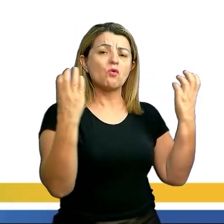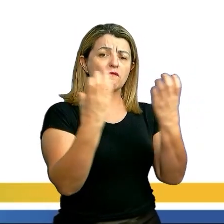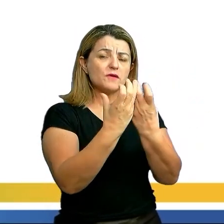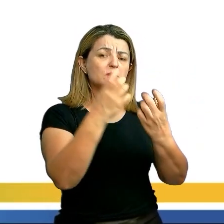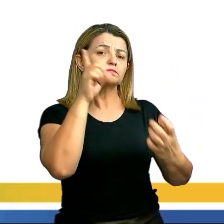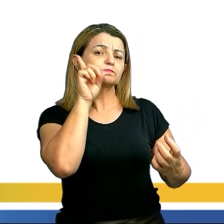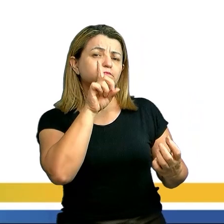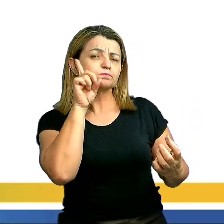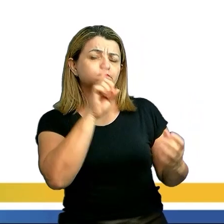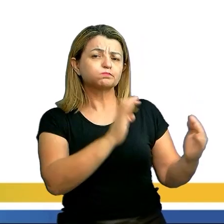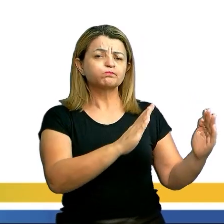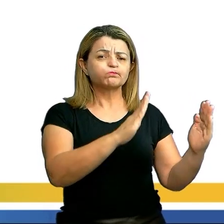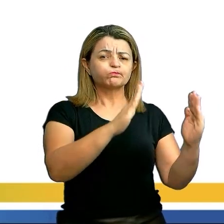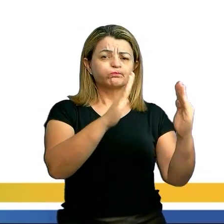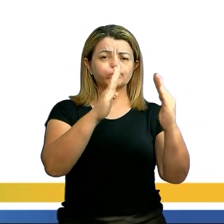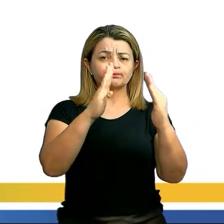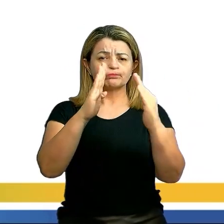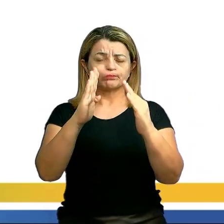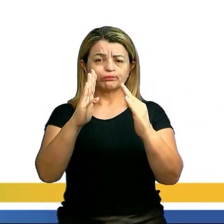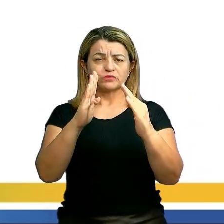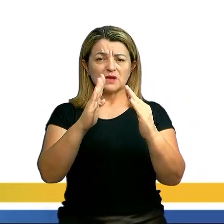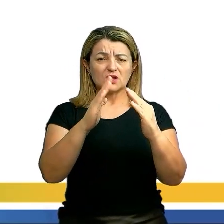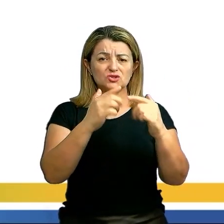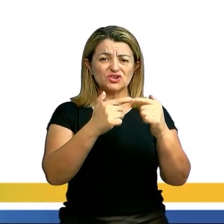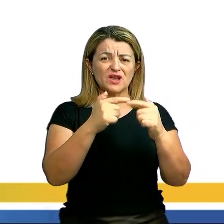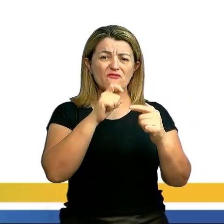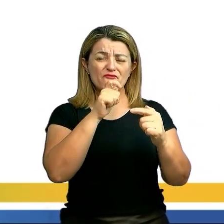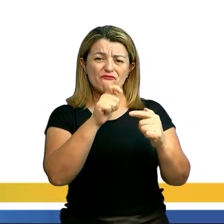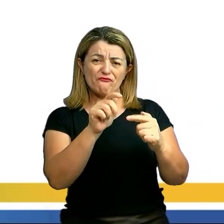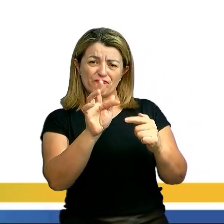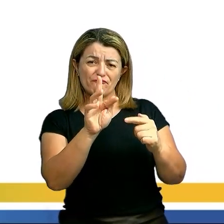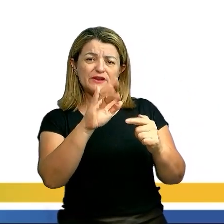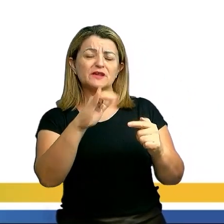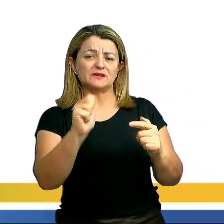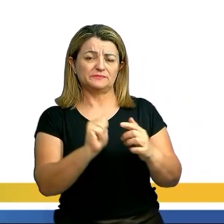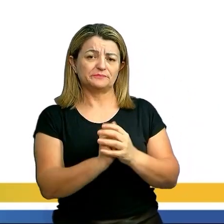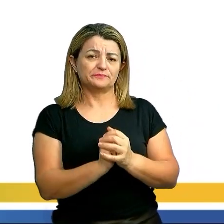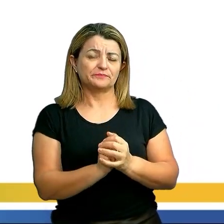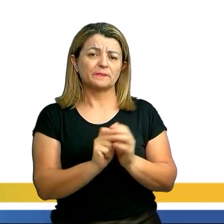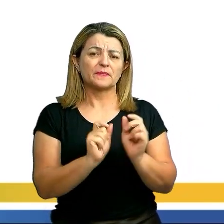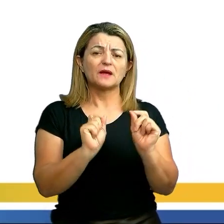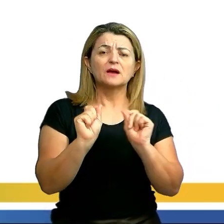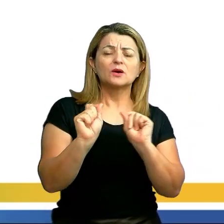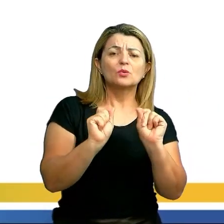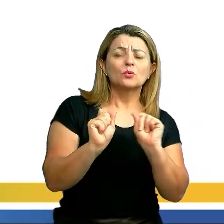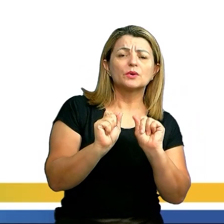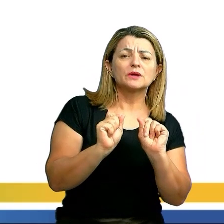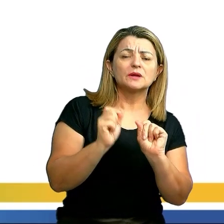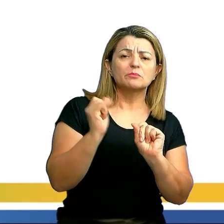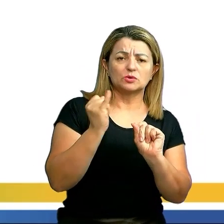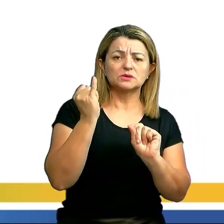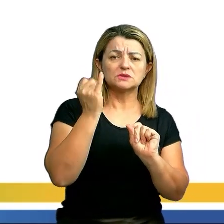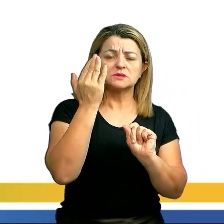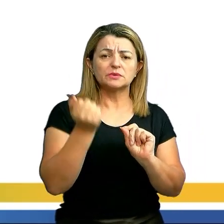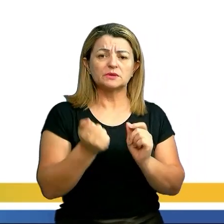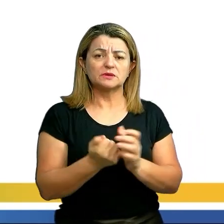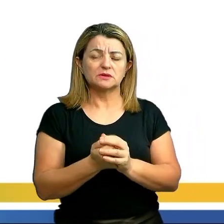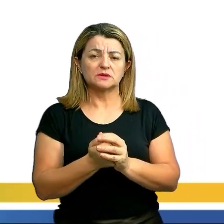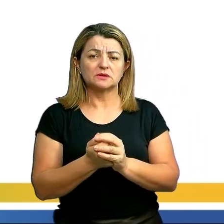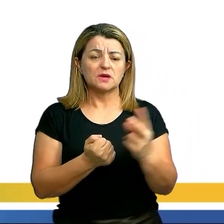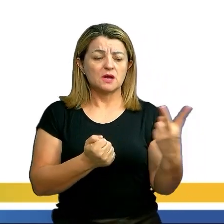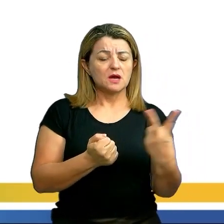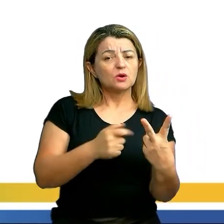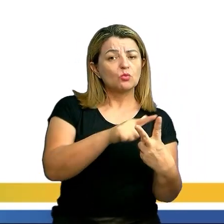Estados Unidos, no período de Guerra Fria. O que é interessante a gente saber? Que